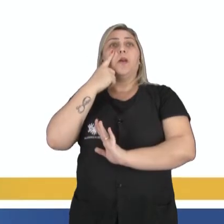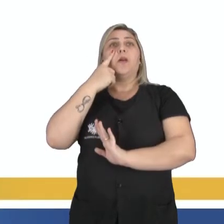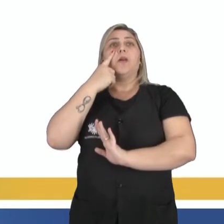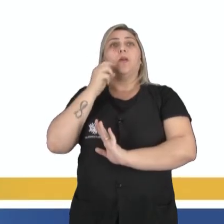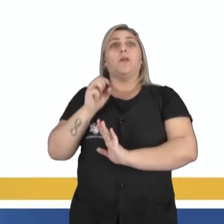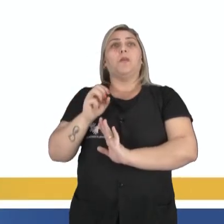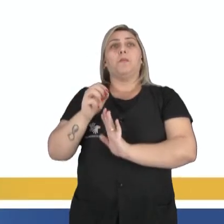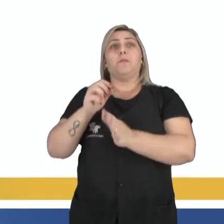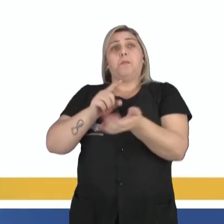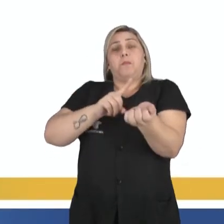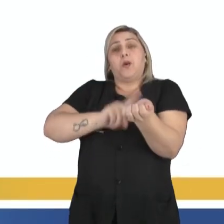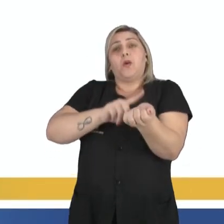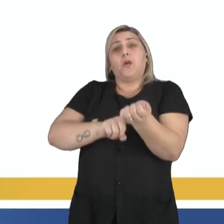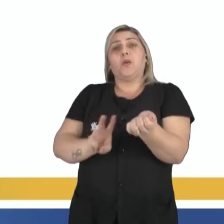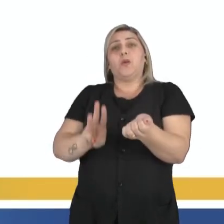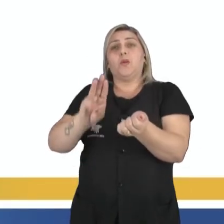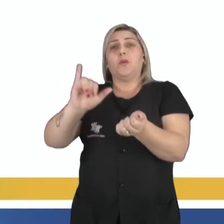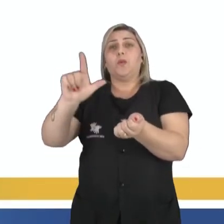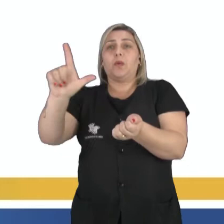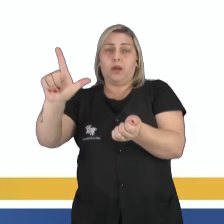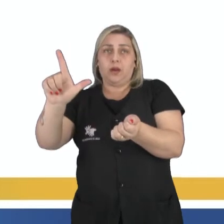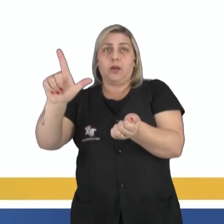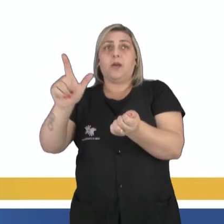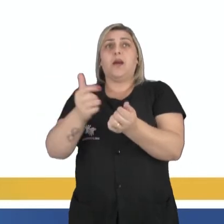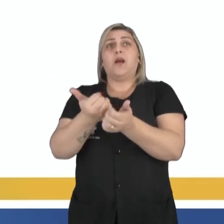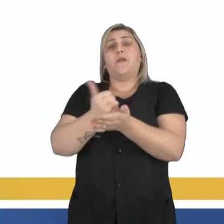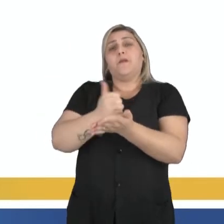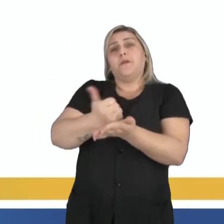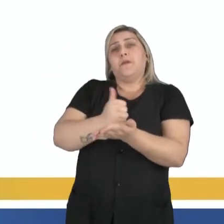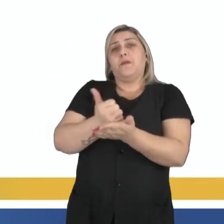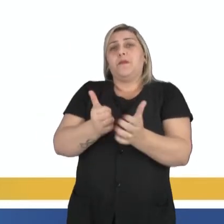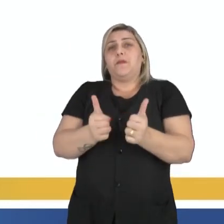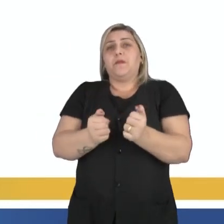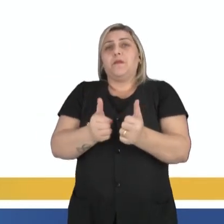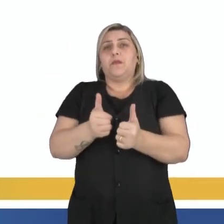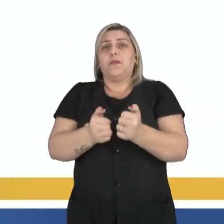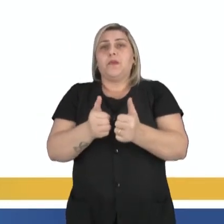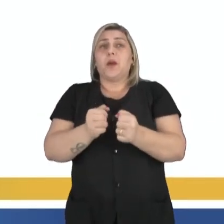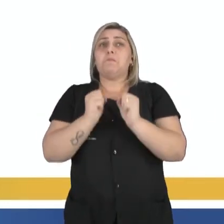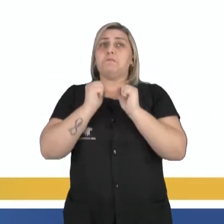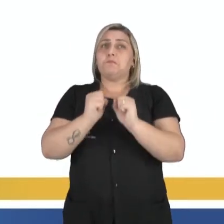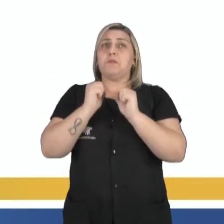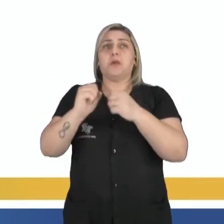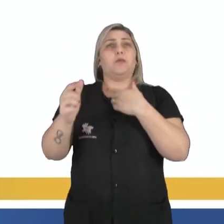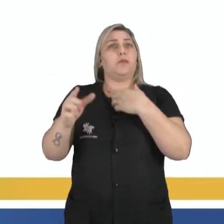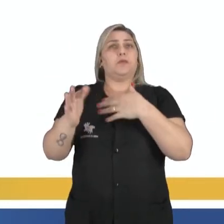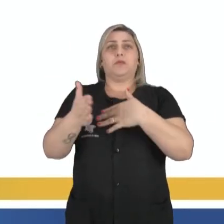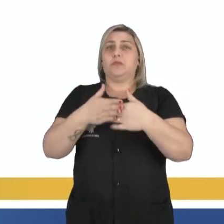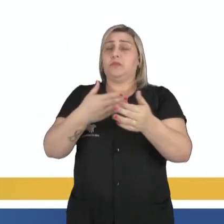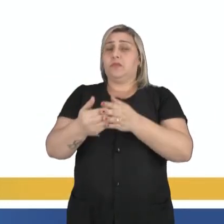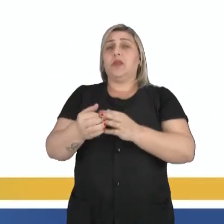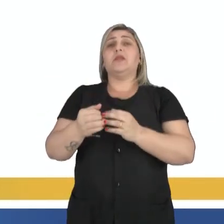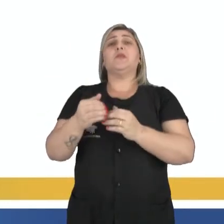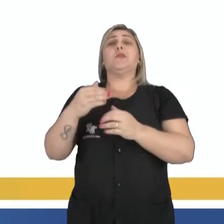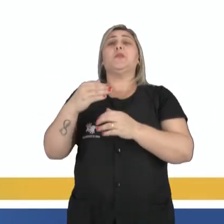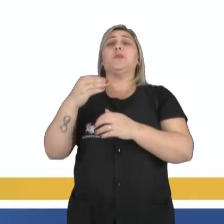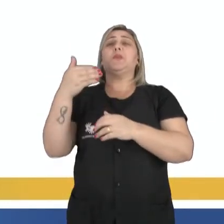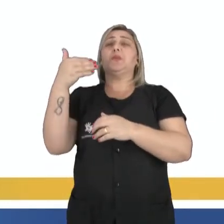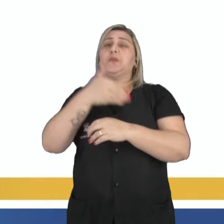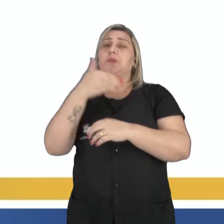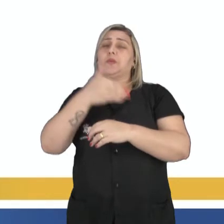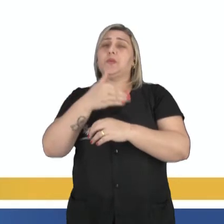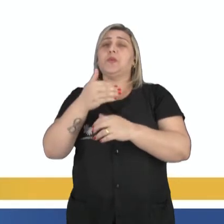Pulso de Wii, outra lesão causada pelo videogame. O pulso de Wii pode afetar qualquer um que passe muito